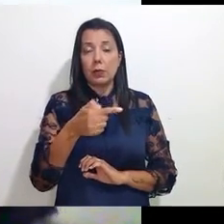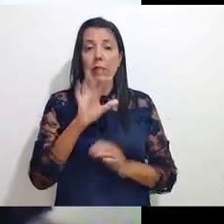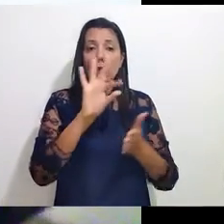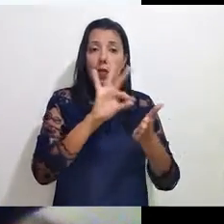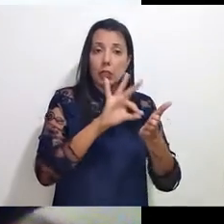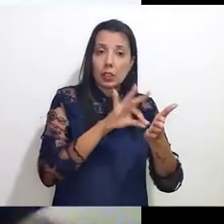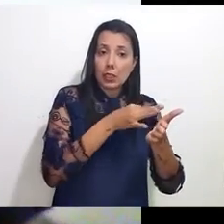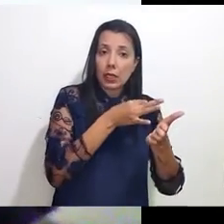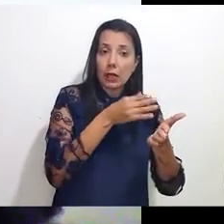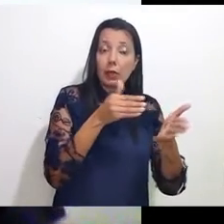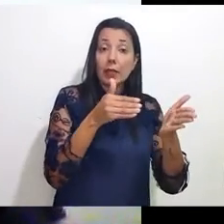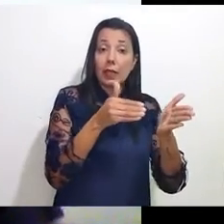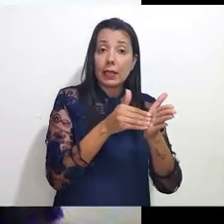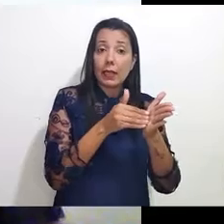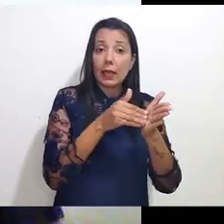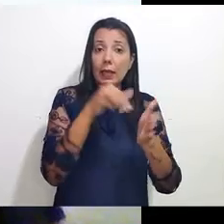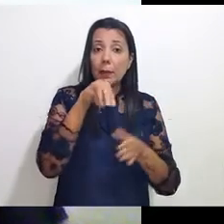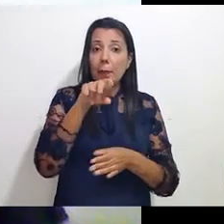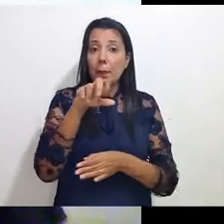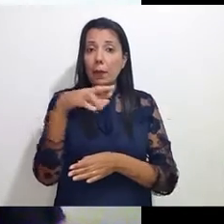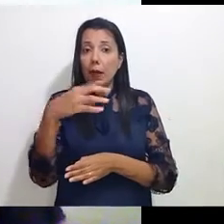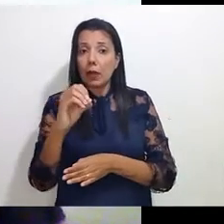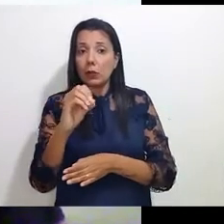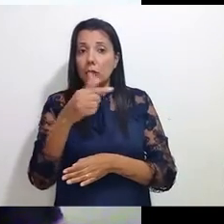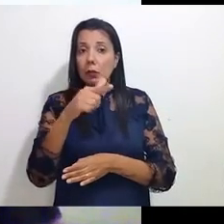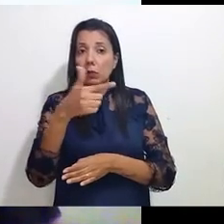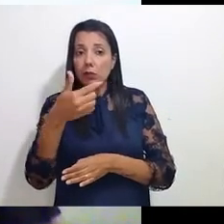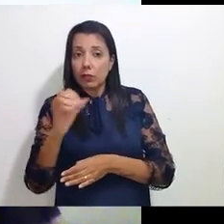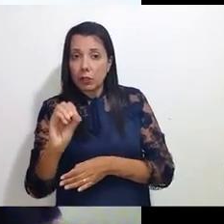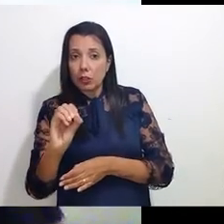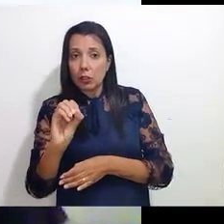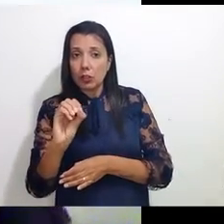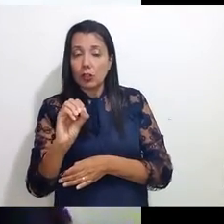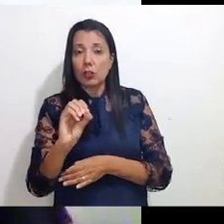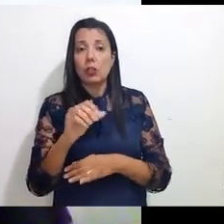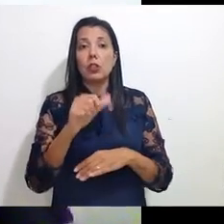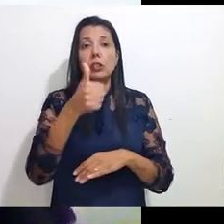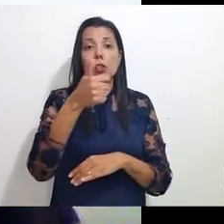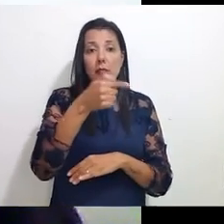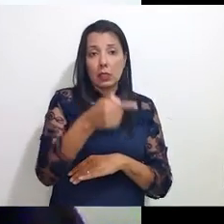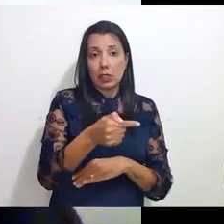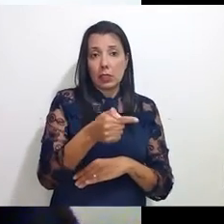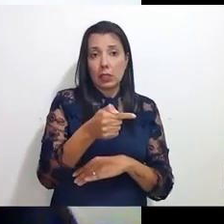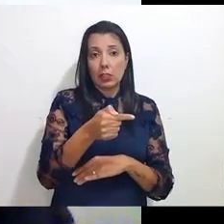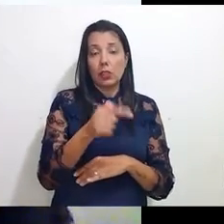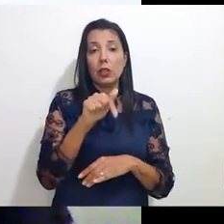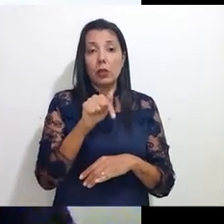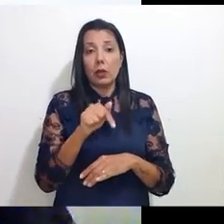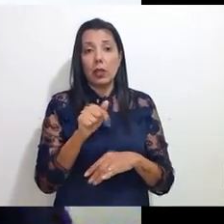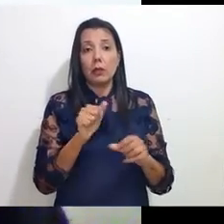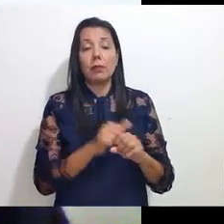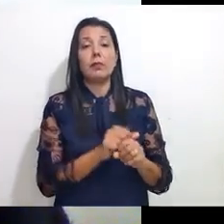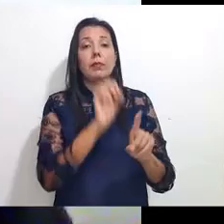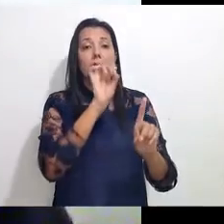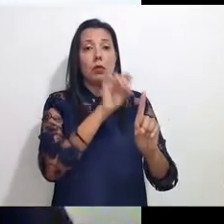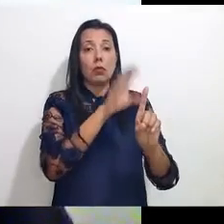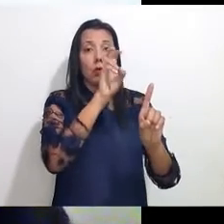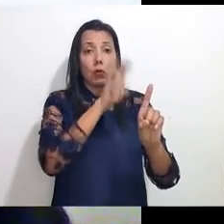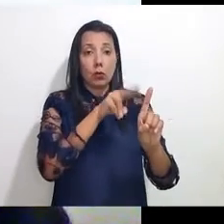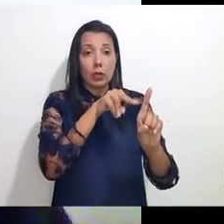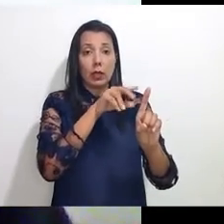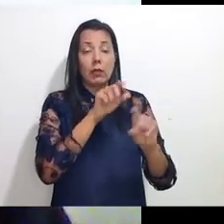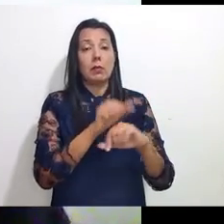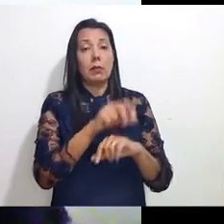de 2020, 17 deles foram com vulneráveis, com pessoas menores